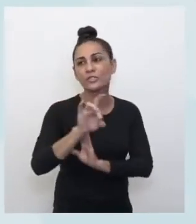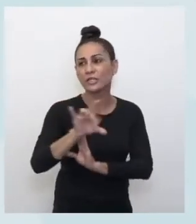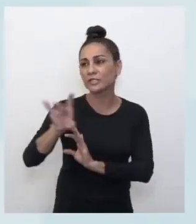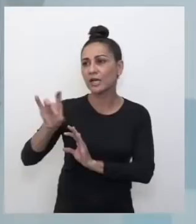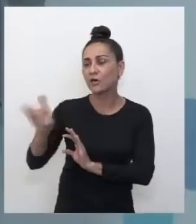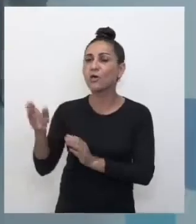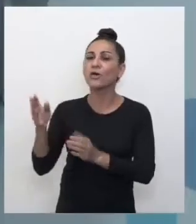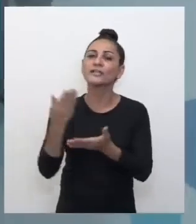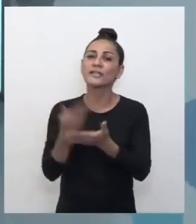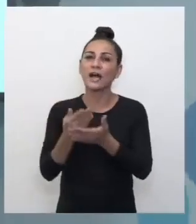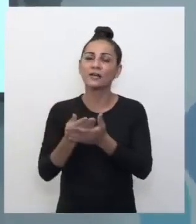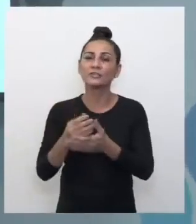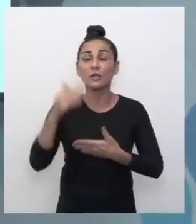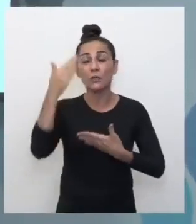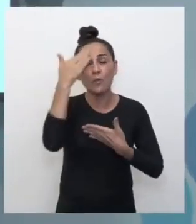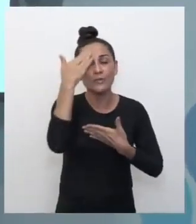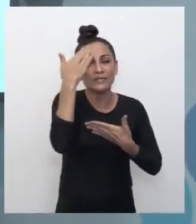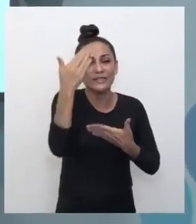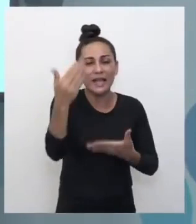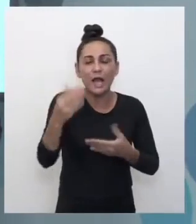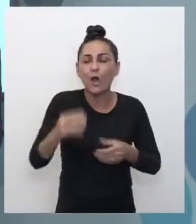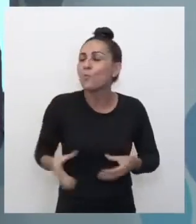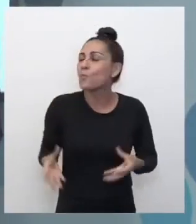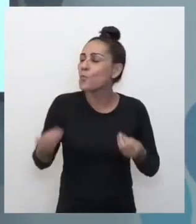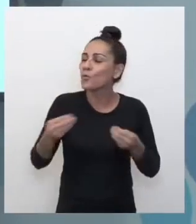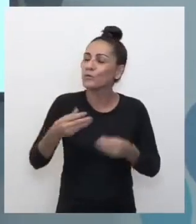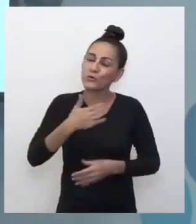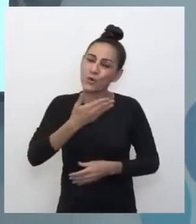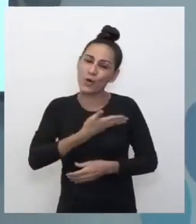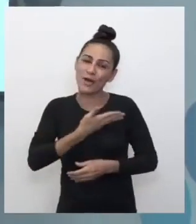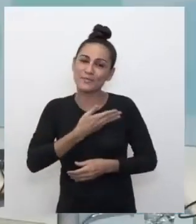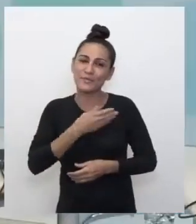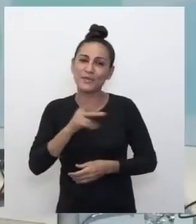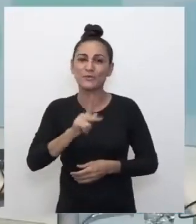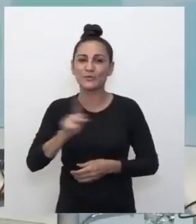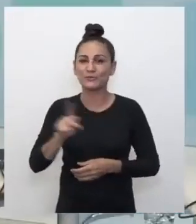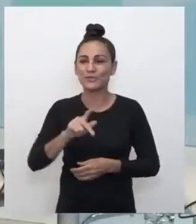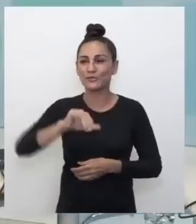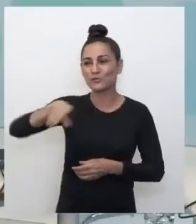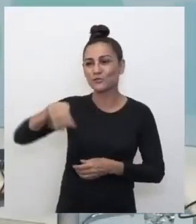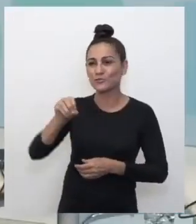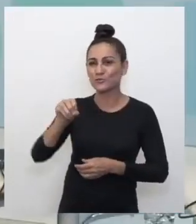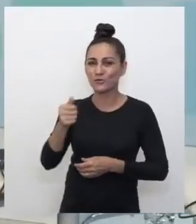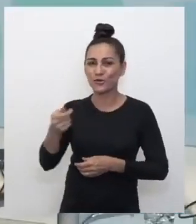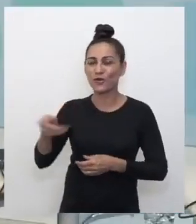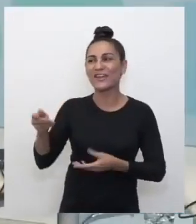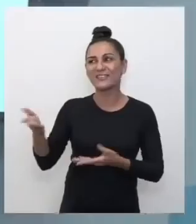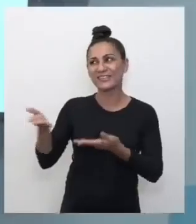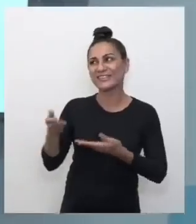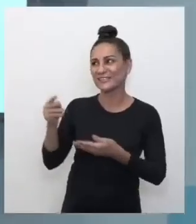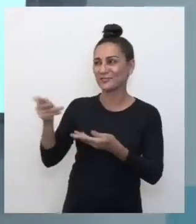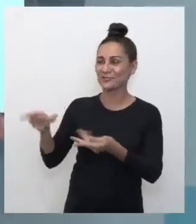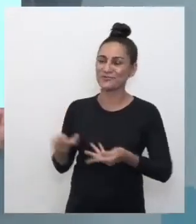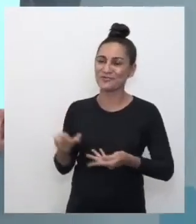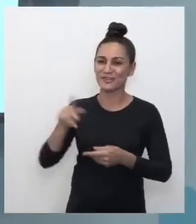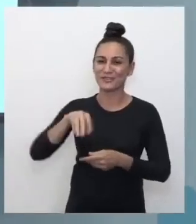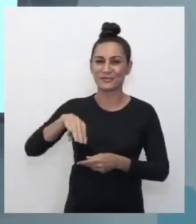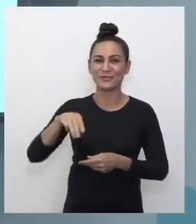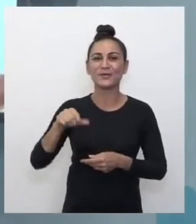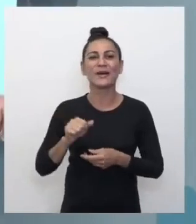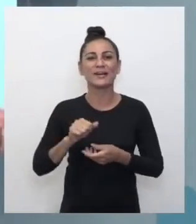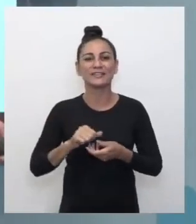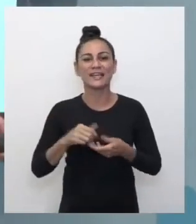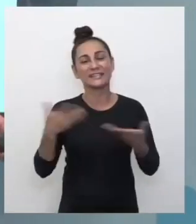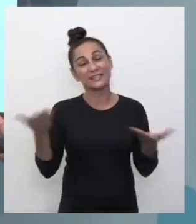assistir. Gostaria de agradecer muito aqui a presença do meu colega, João. Eu que agradeço pelo convite, Márcia. Tá? E,